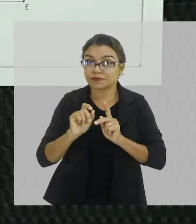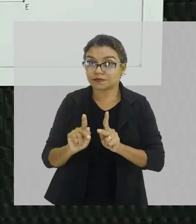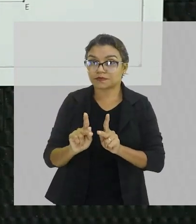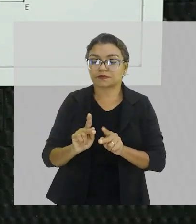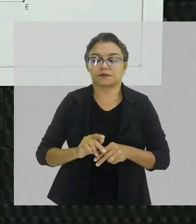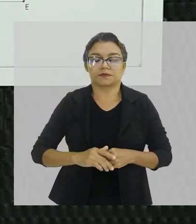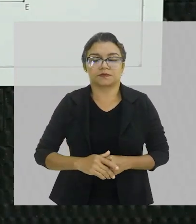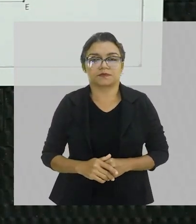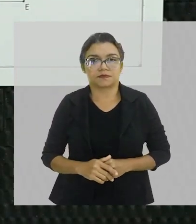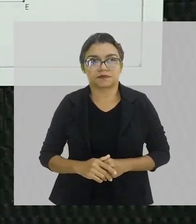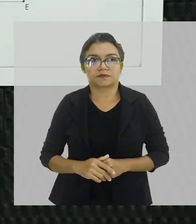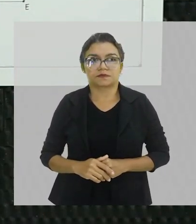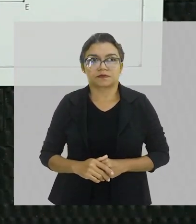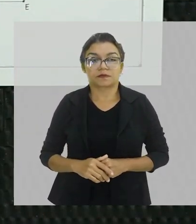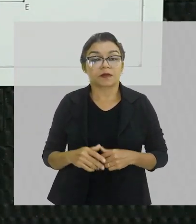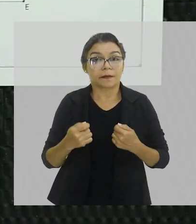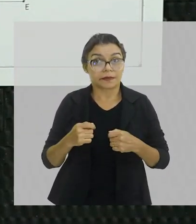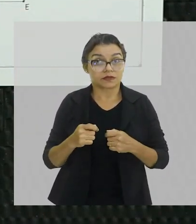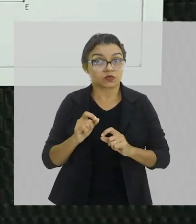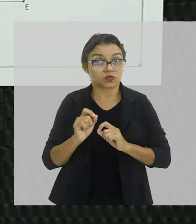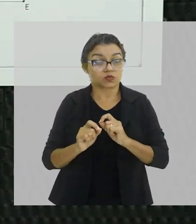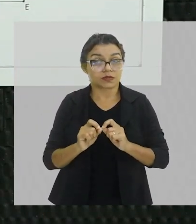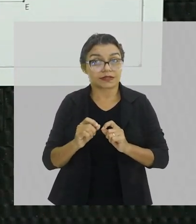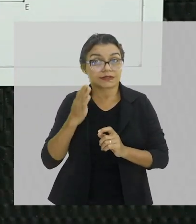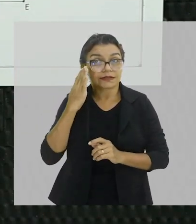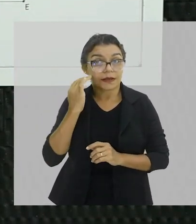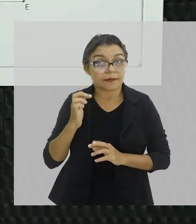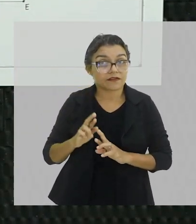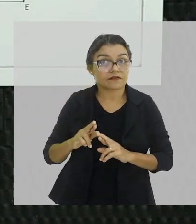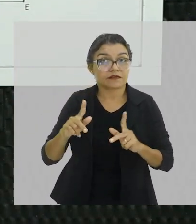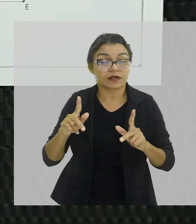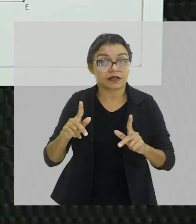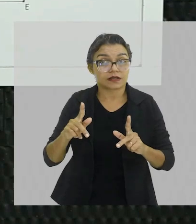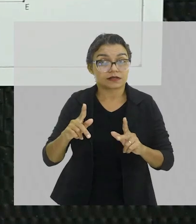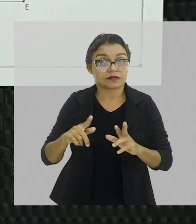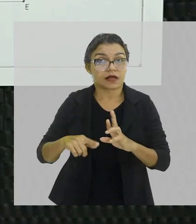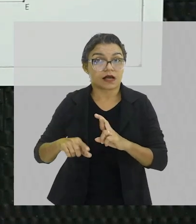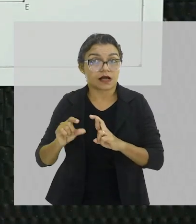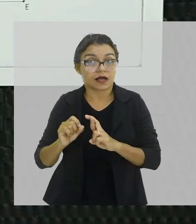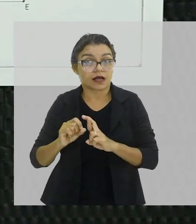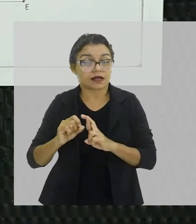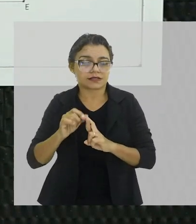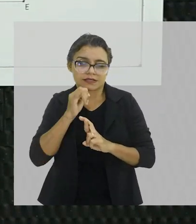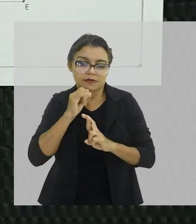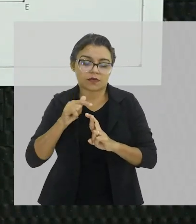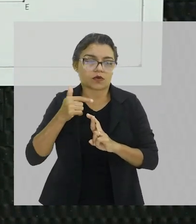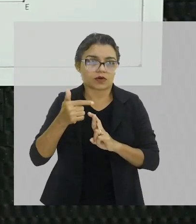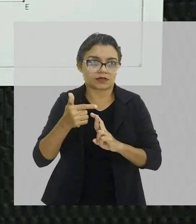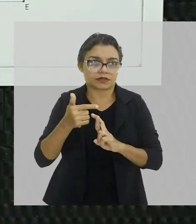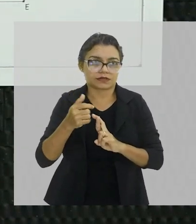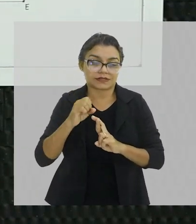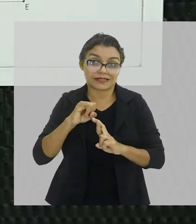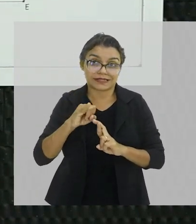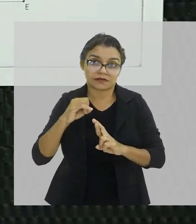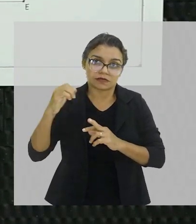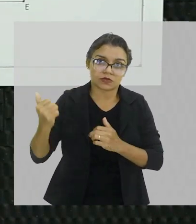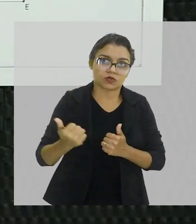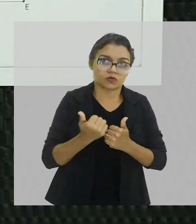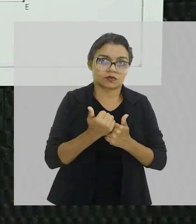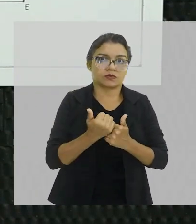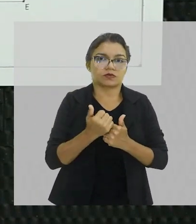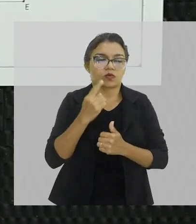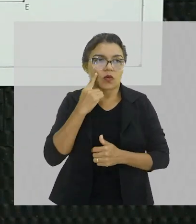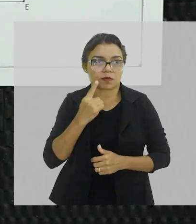Certo? Olha, eu preciso da diferença entre esses dois raios ao quadrado. Se eu trouxer esse raio para cá, ó, eu vou ter R